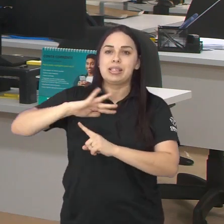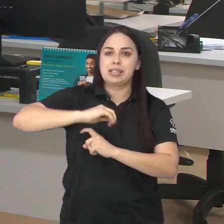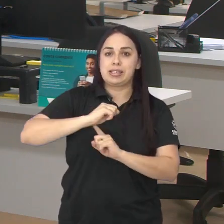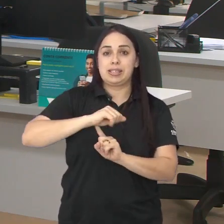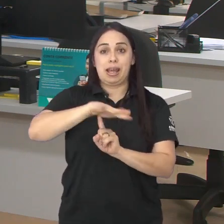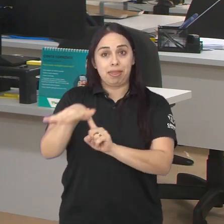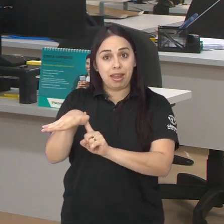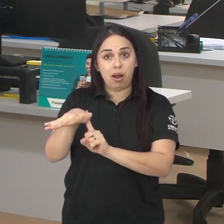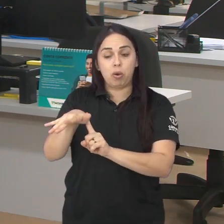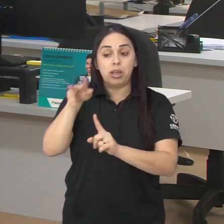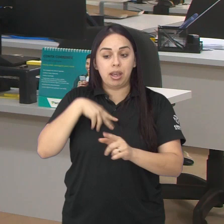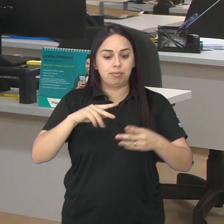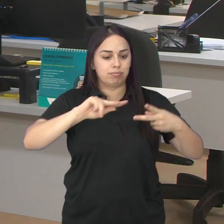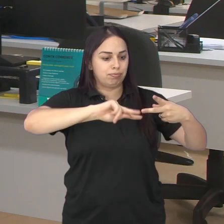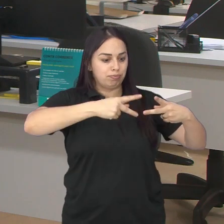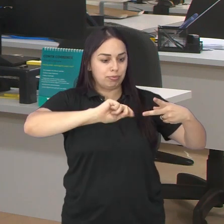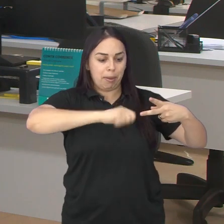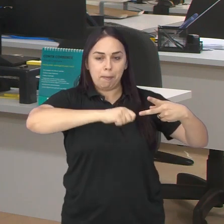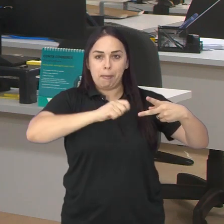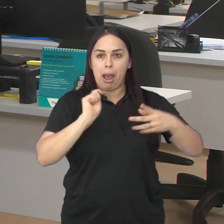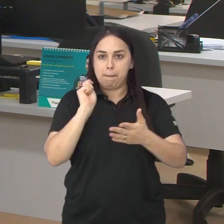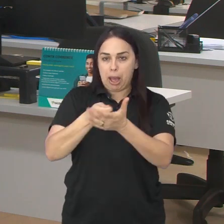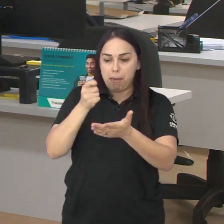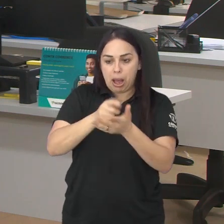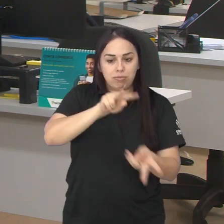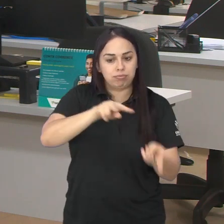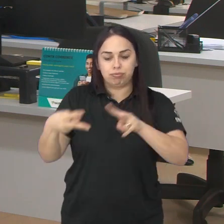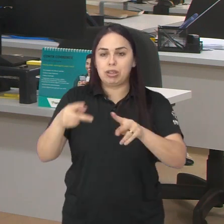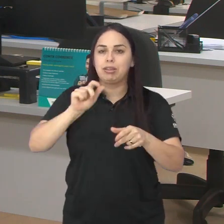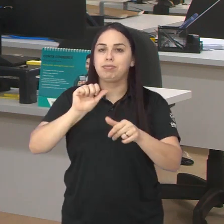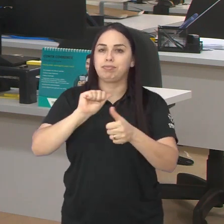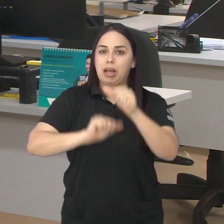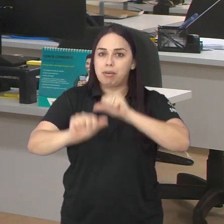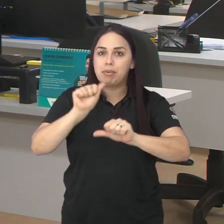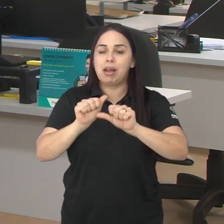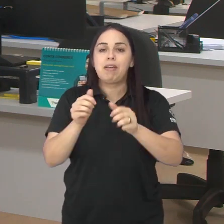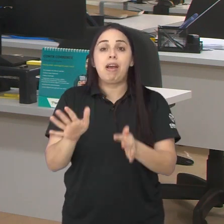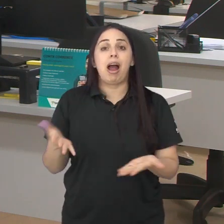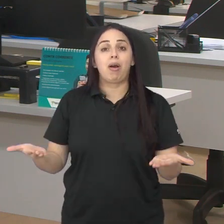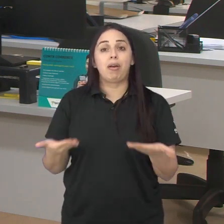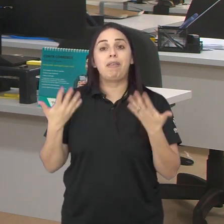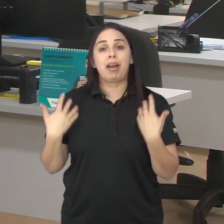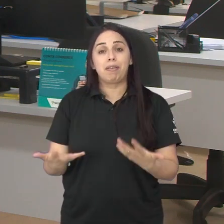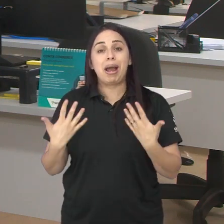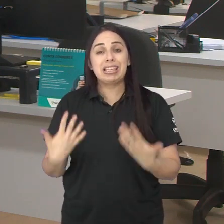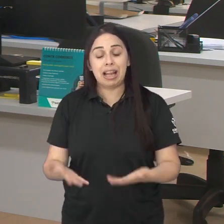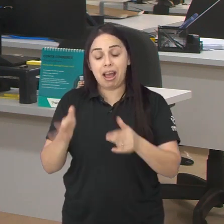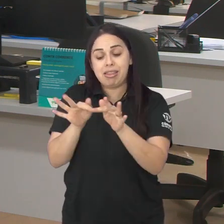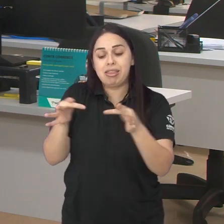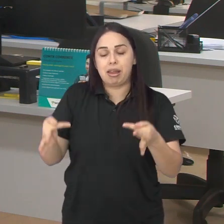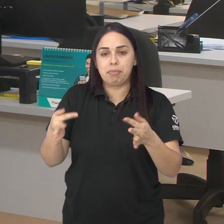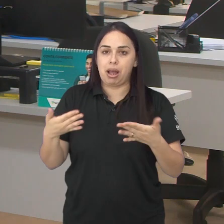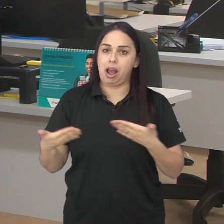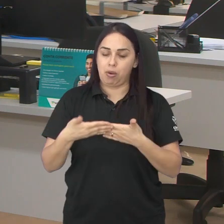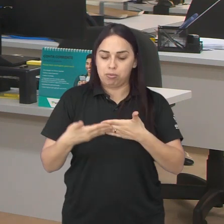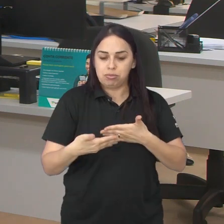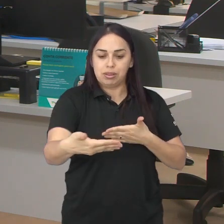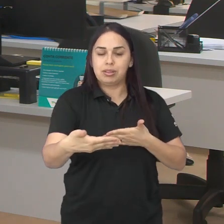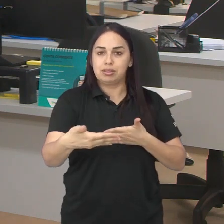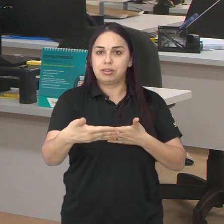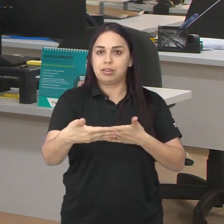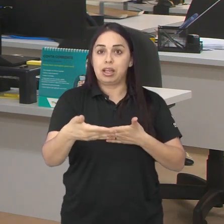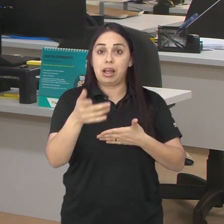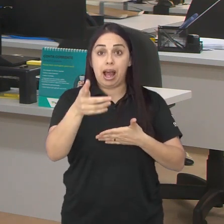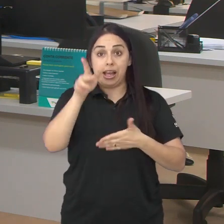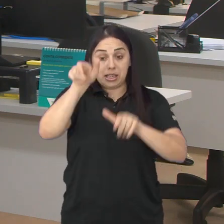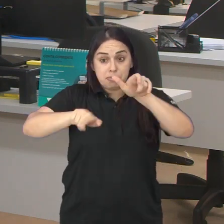alterações nas formas de pagamento, com o objetivo de tornar as operações mais simplificadas para o usuário. A partir de agora, as